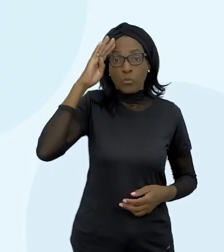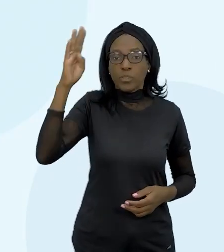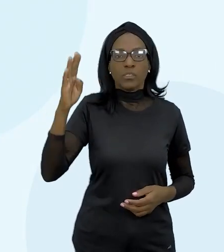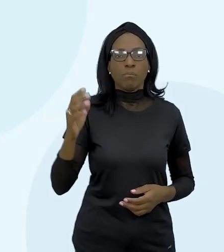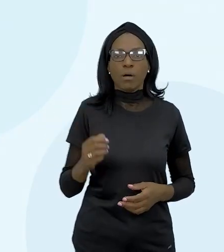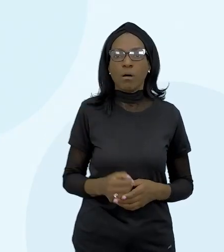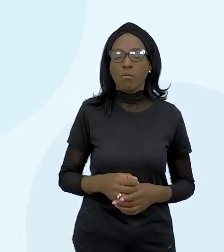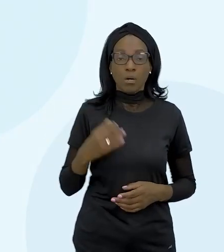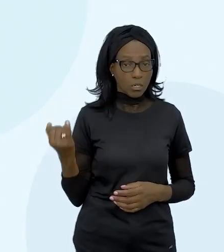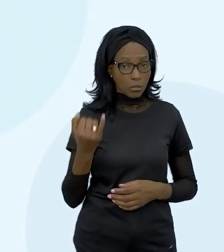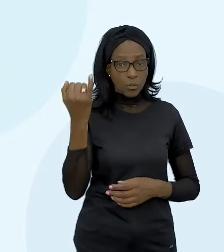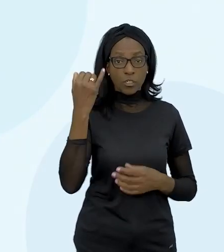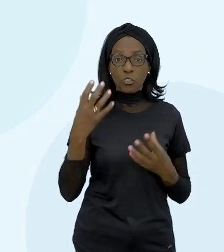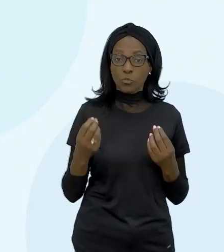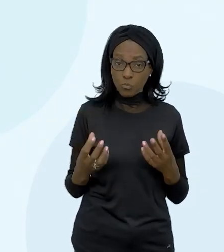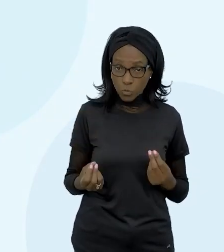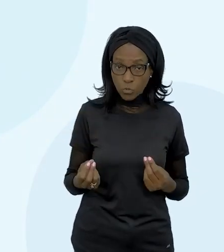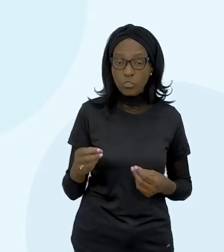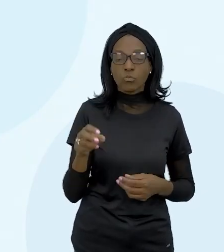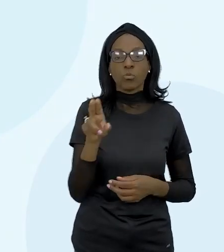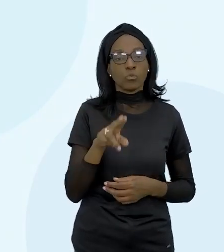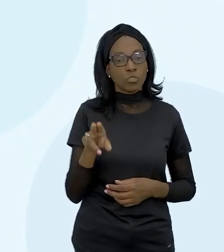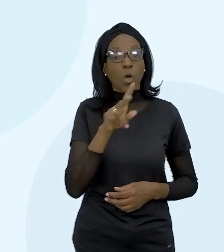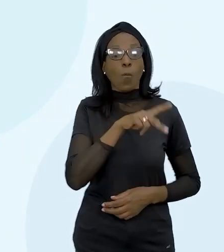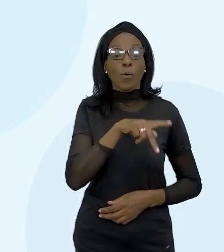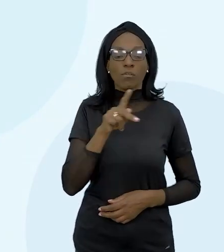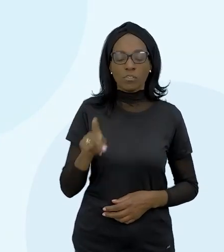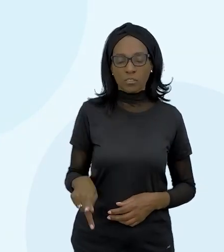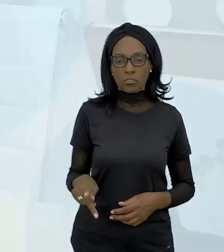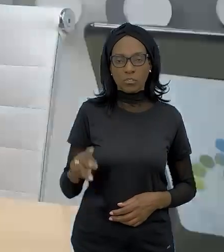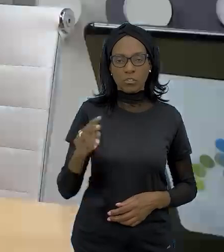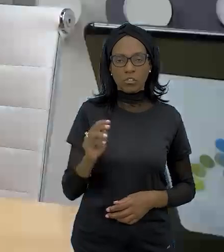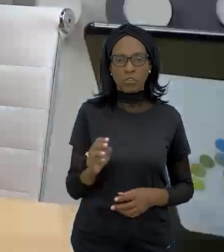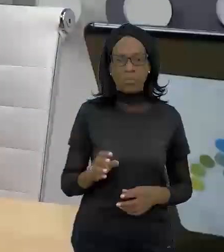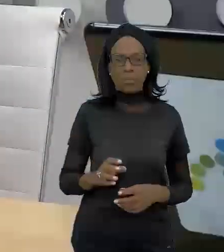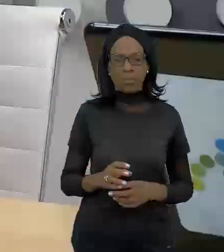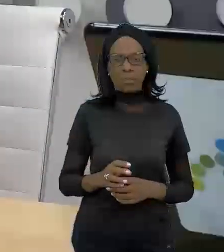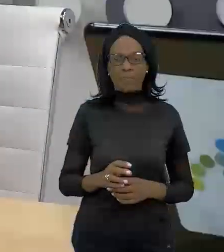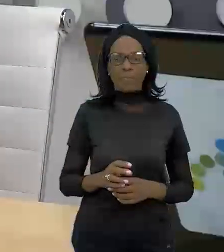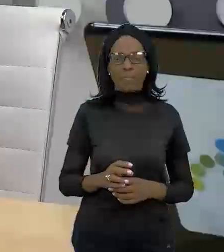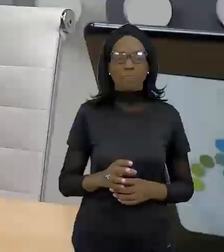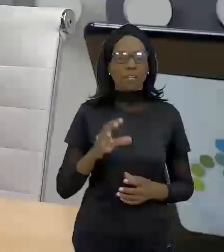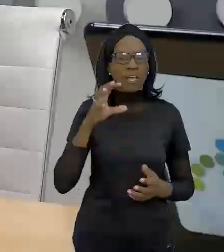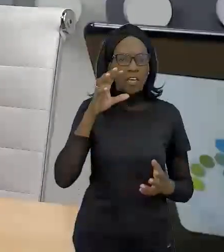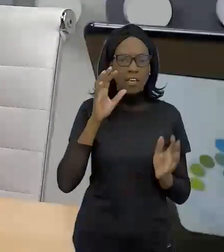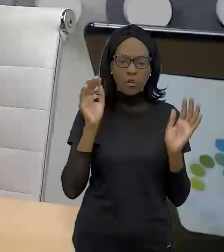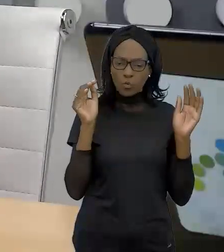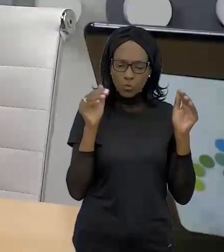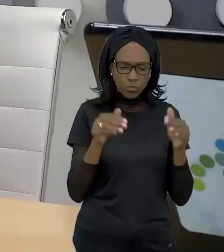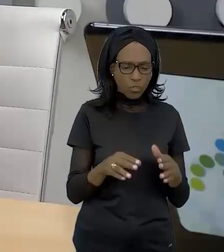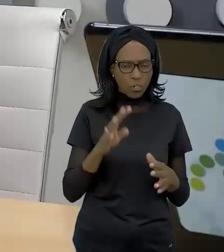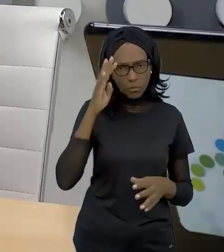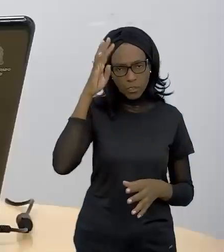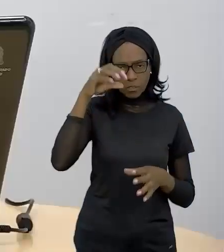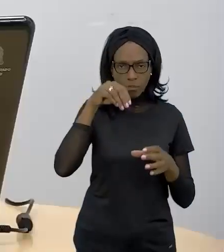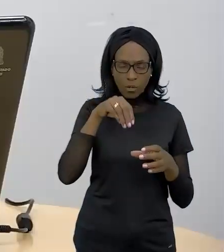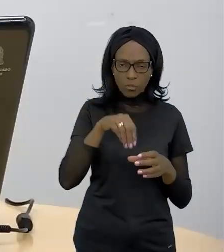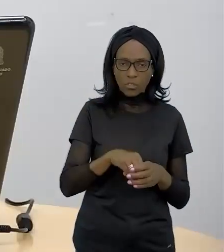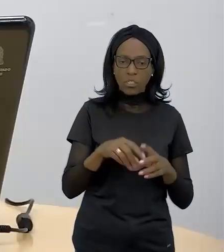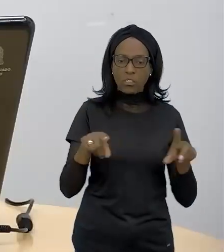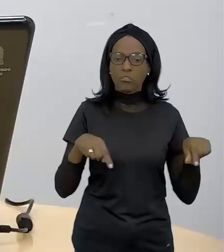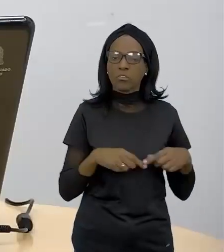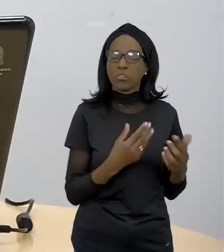muito importantes nesse processo. Vocês são e sempre serão fundamentais na sala de aula. Não, até porque